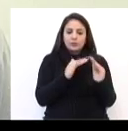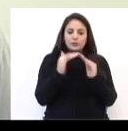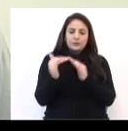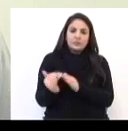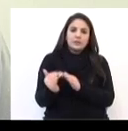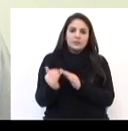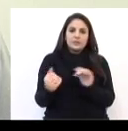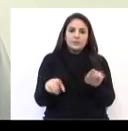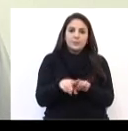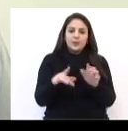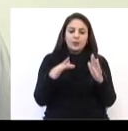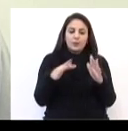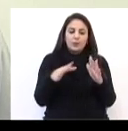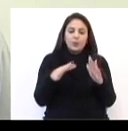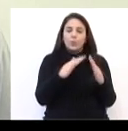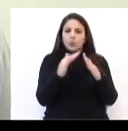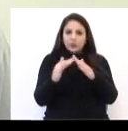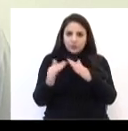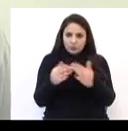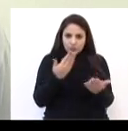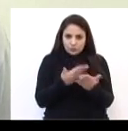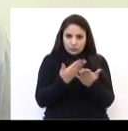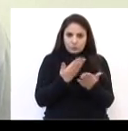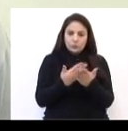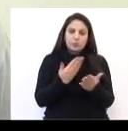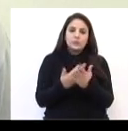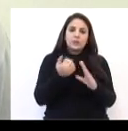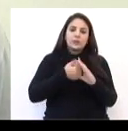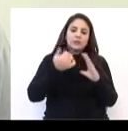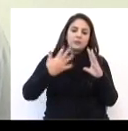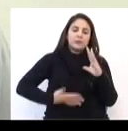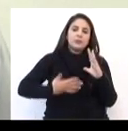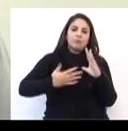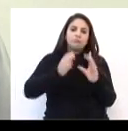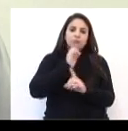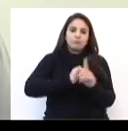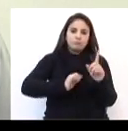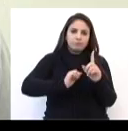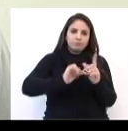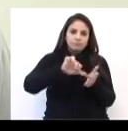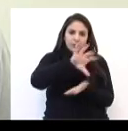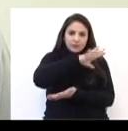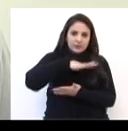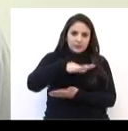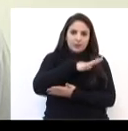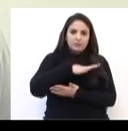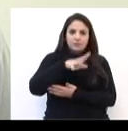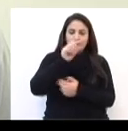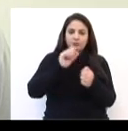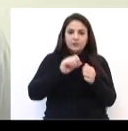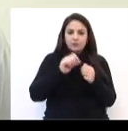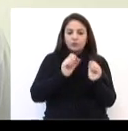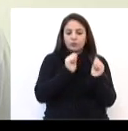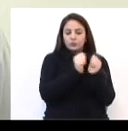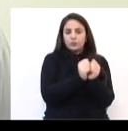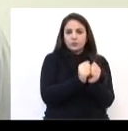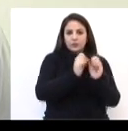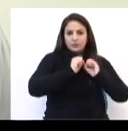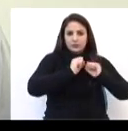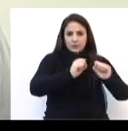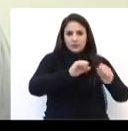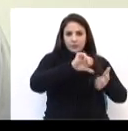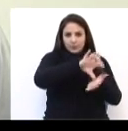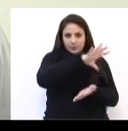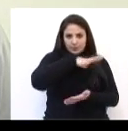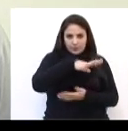vizinhança e os moradores também apresentaram um estudo de caracterização ambiental, o qual está sendo analisado em conjunto com a Secretaria de Meio Ambiente